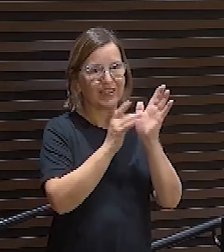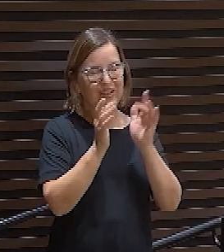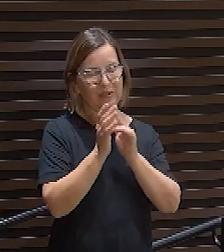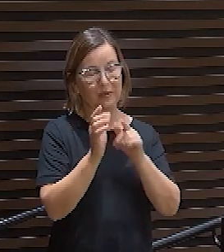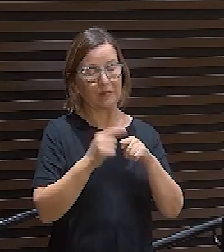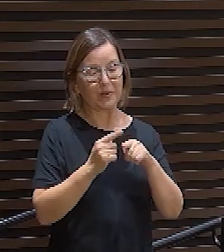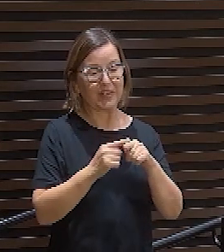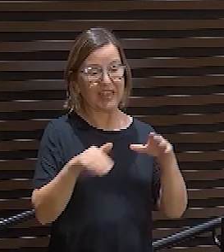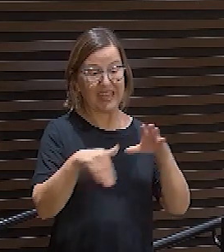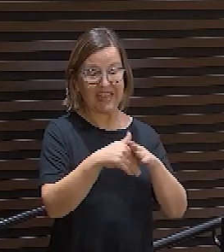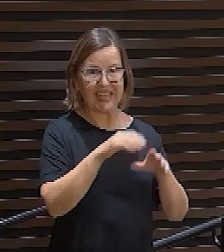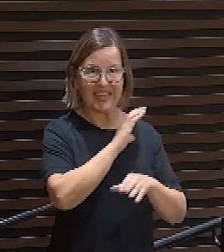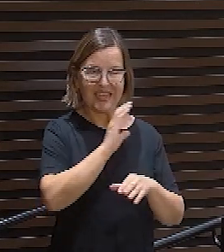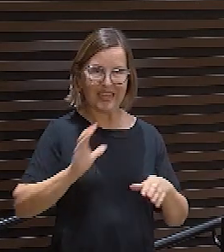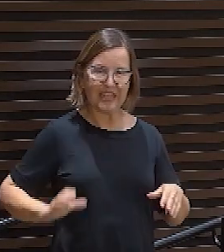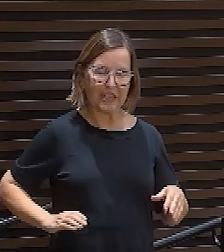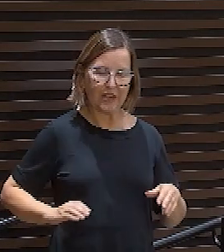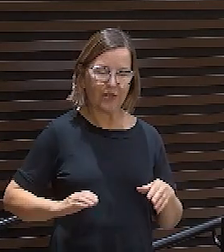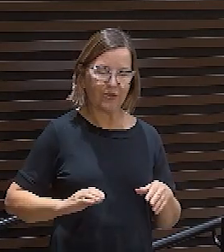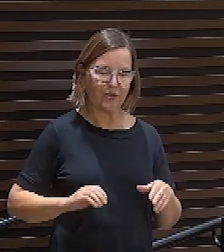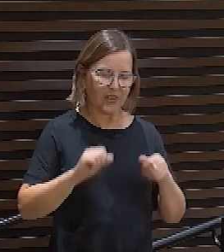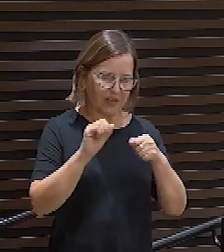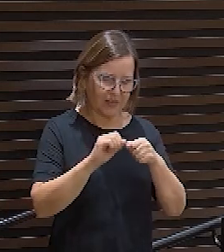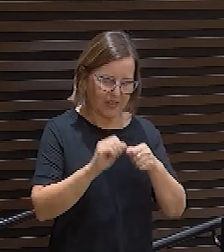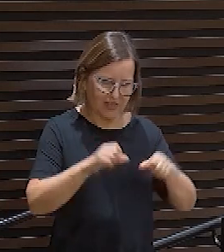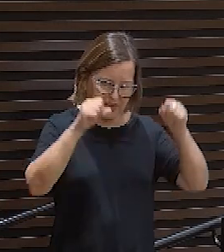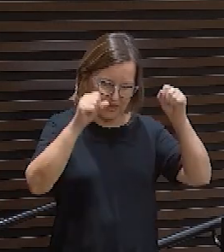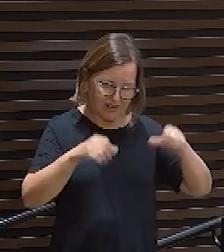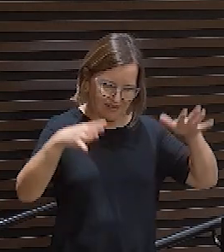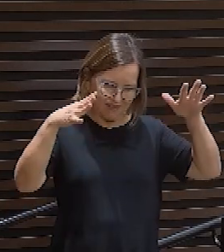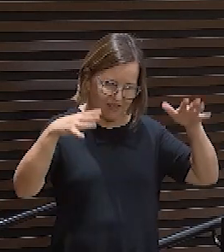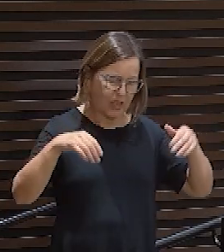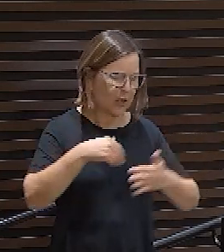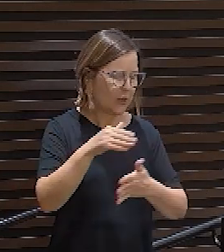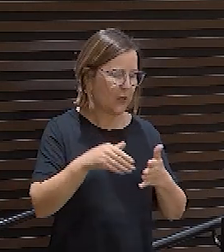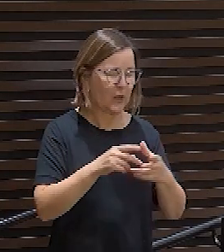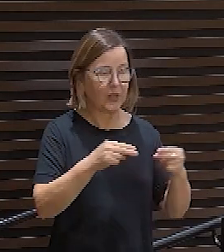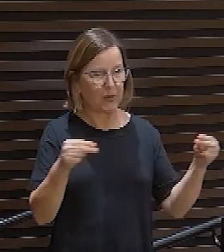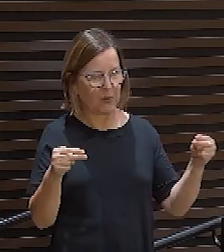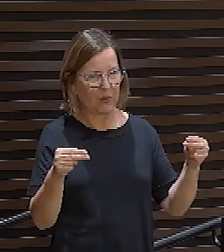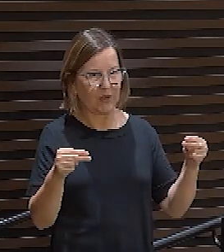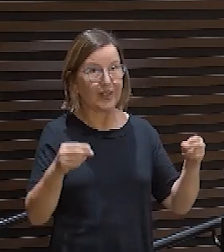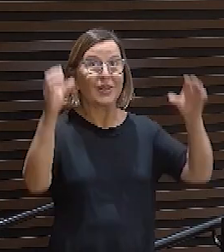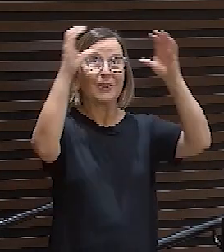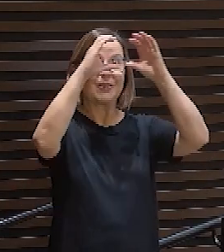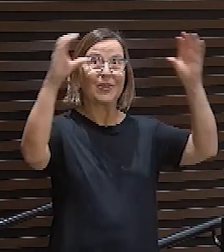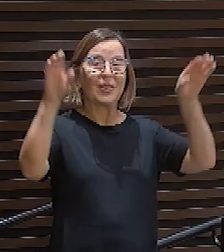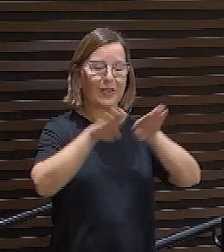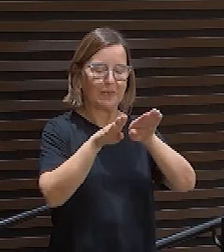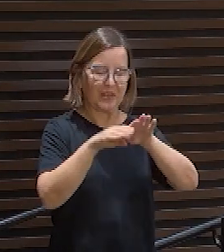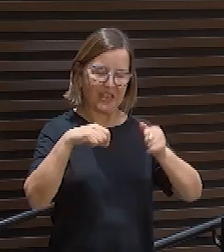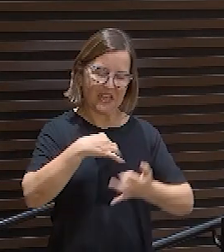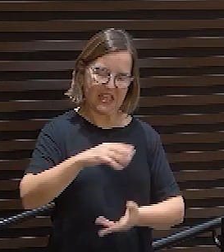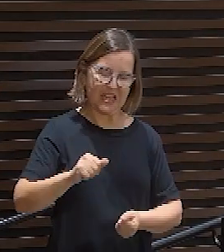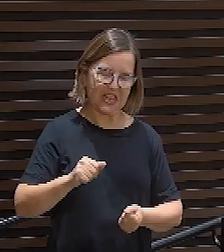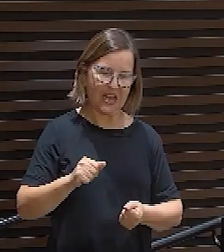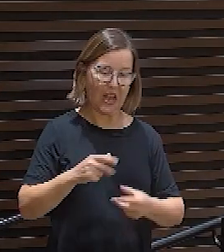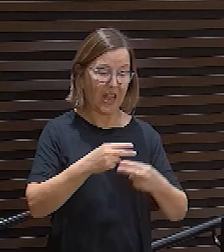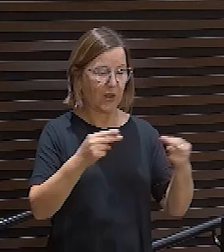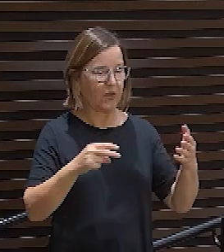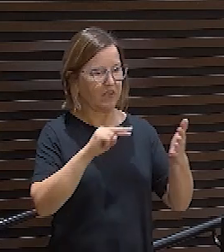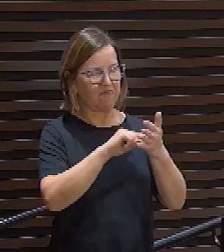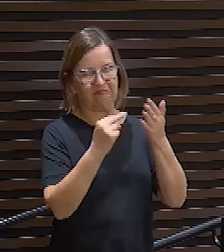criadas todas as coisas, nos céus e sobre a terra, as visíveis, as invisíveis, tronos,